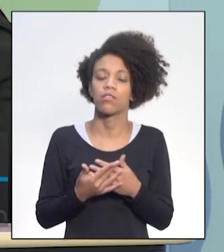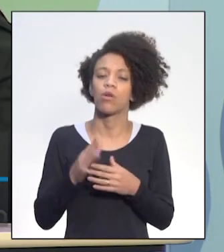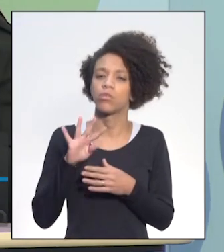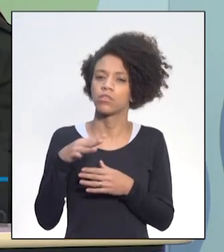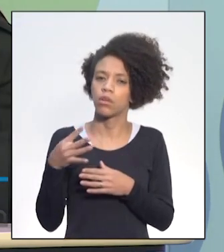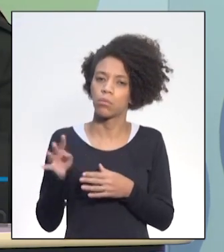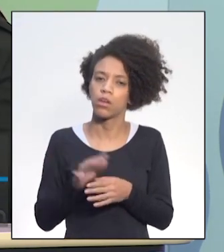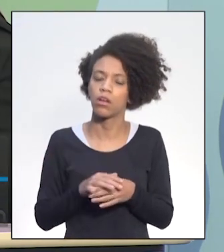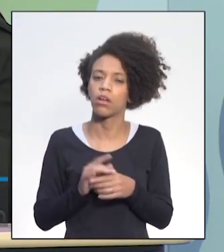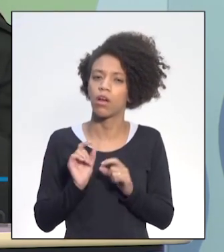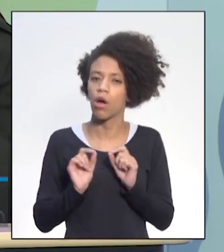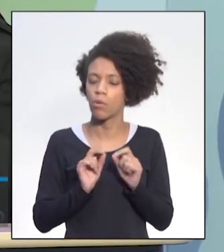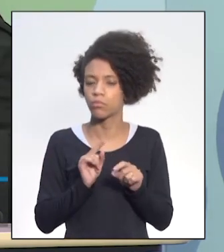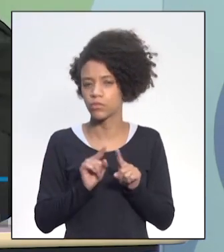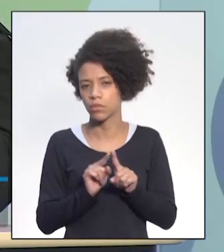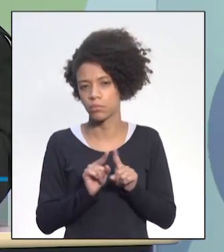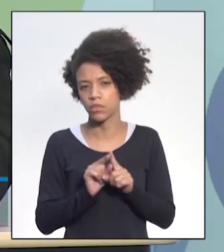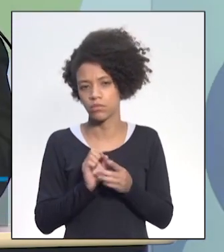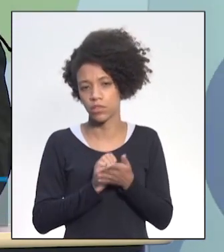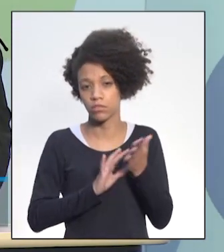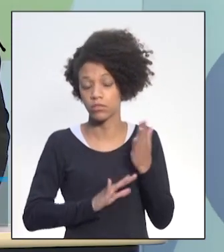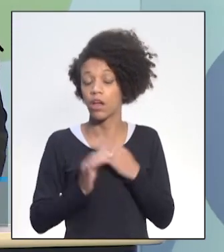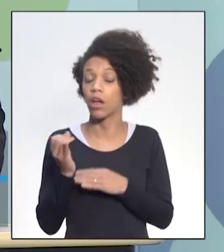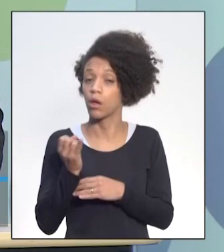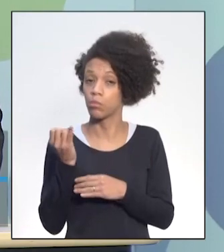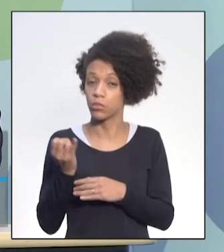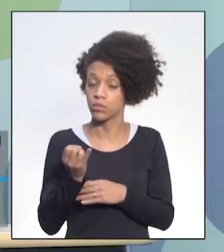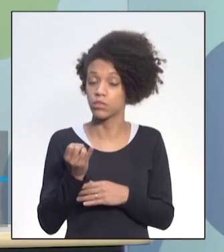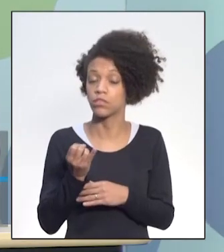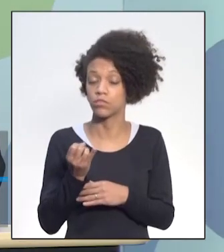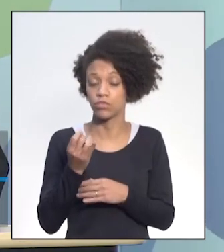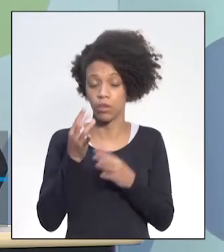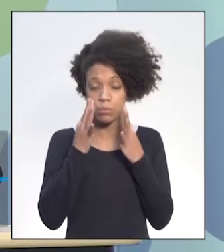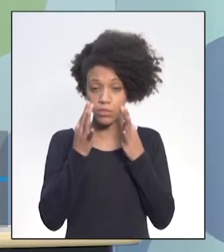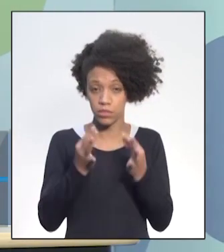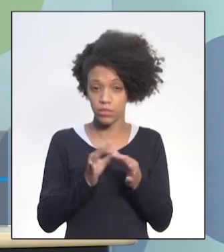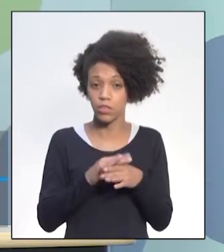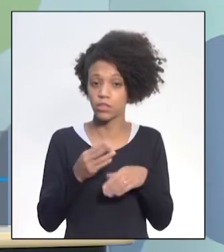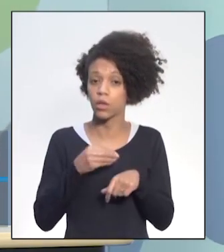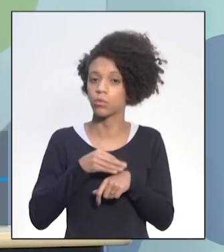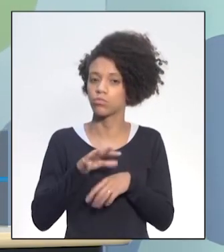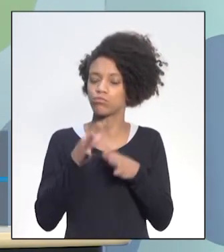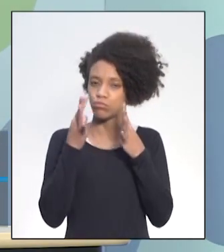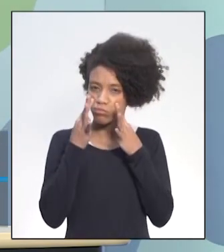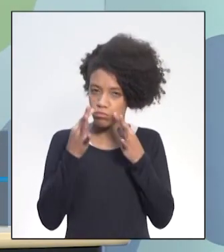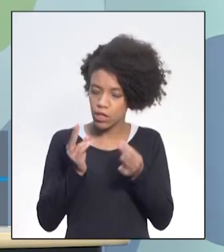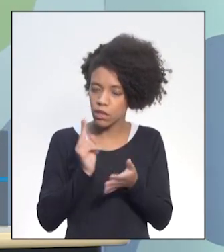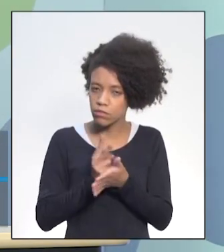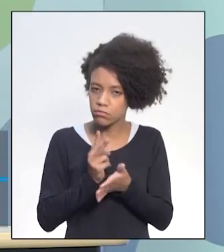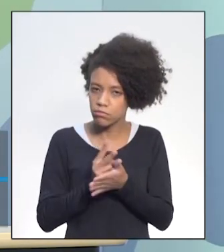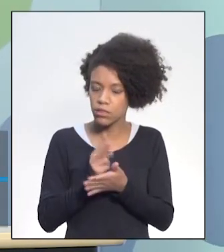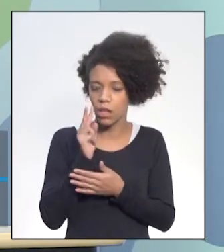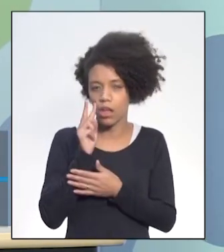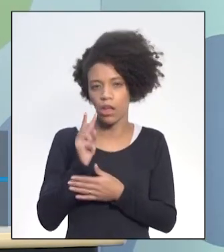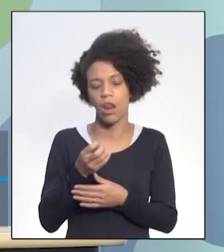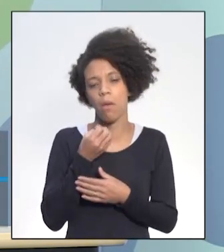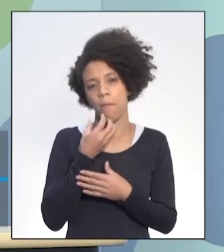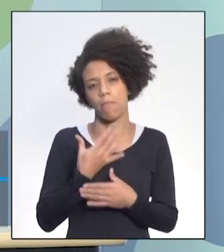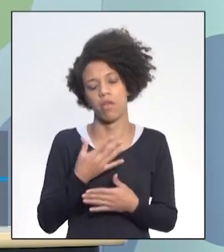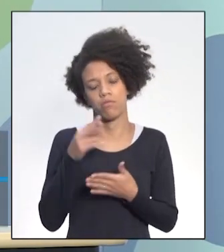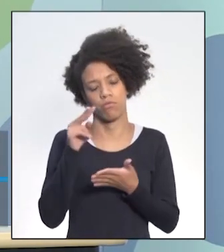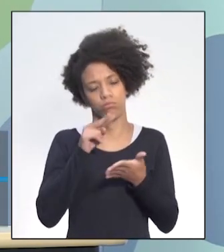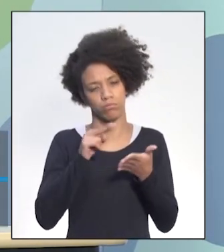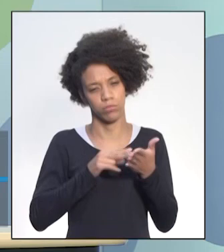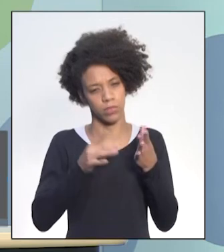tabela quanto do exercício em si, do que está sendo pedido, é muito importante, né. Então, fiquem com essa dica, pessoal. Sempre leiam bem e observem